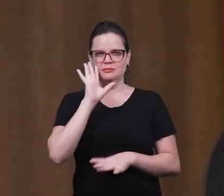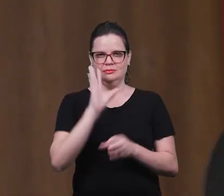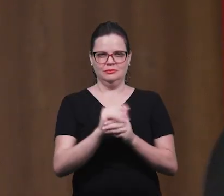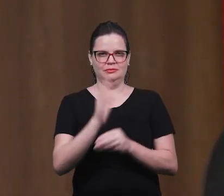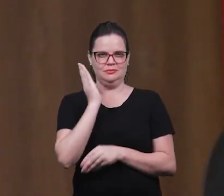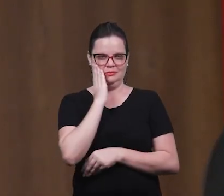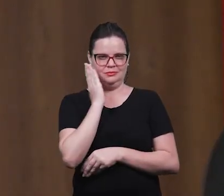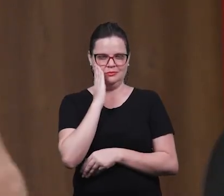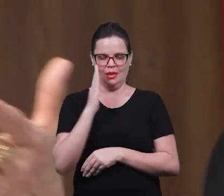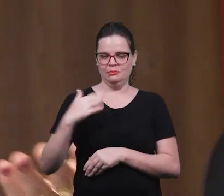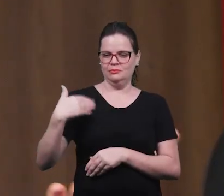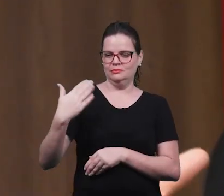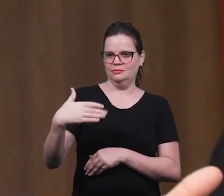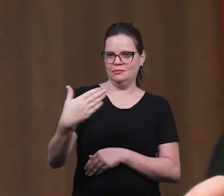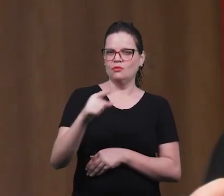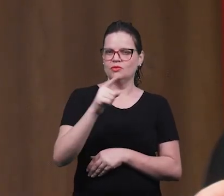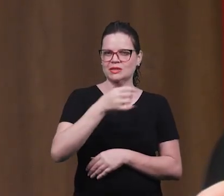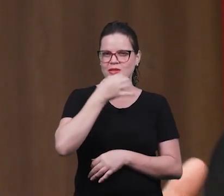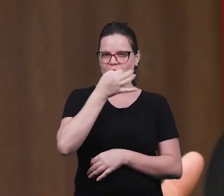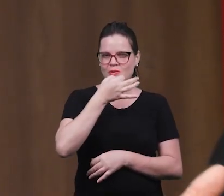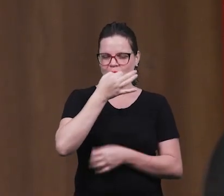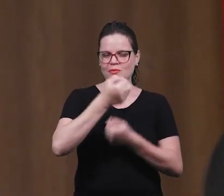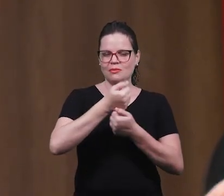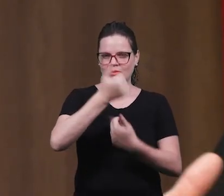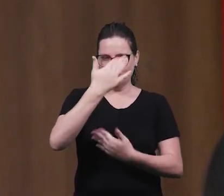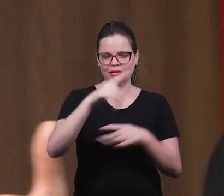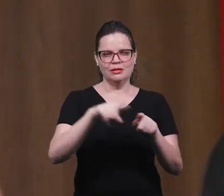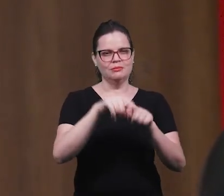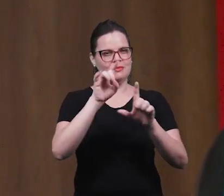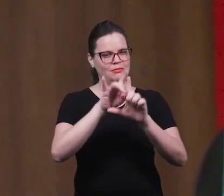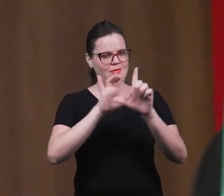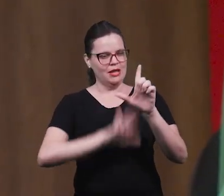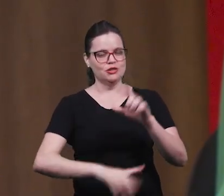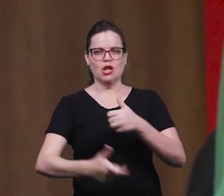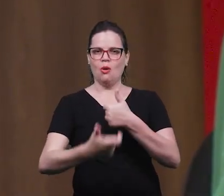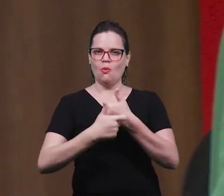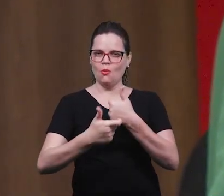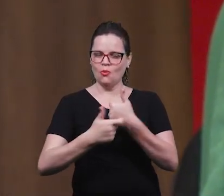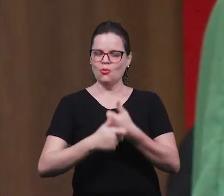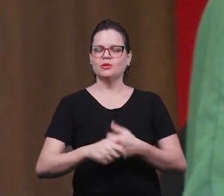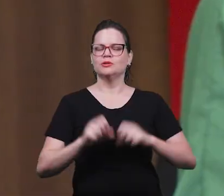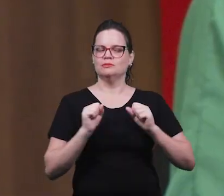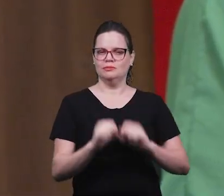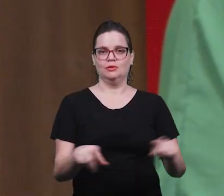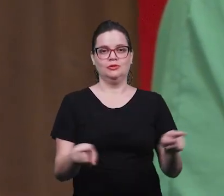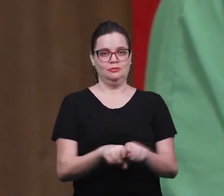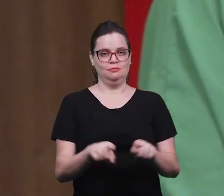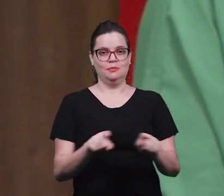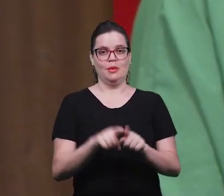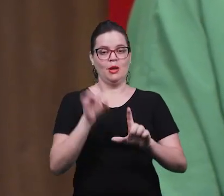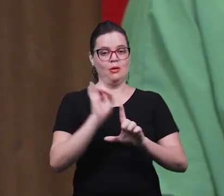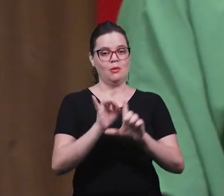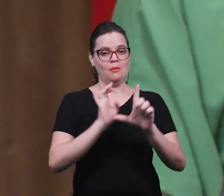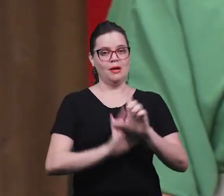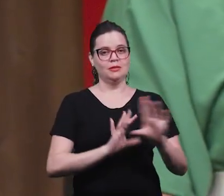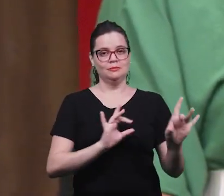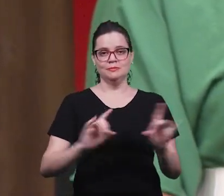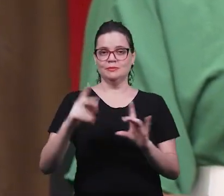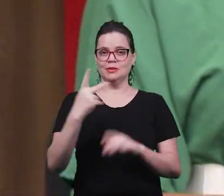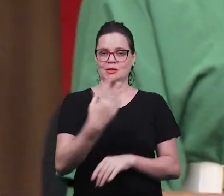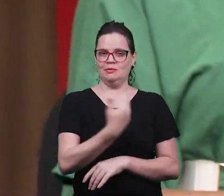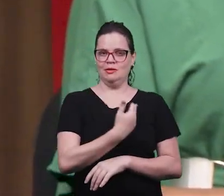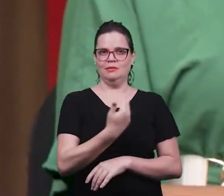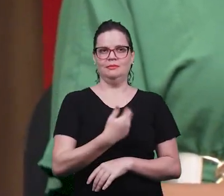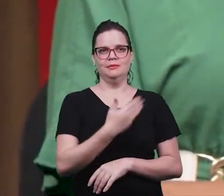já sabe a sequência desses episódios. Comente, curta, compartilhe com aqueles que também precisam ouvir